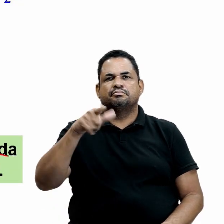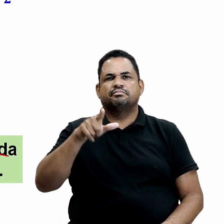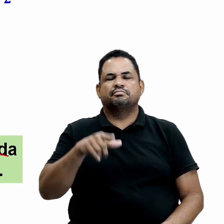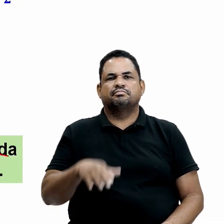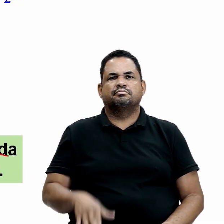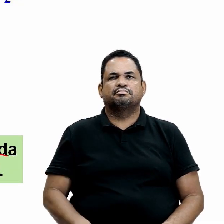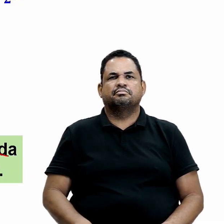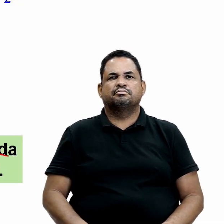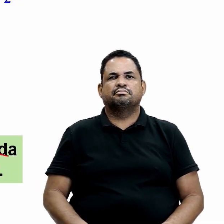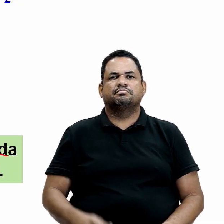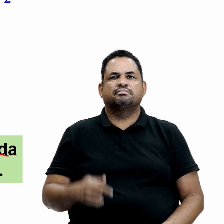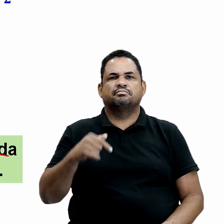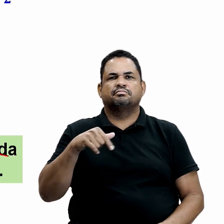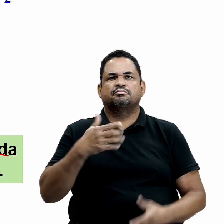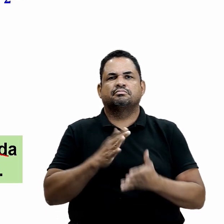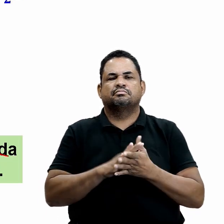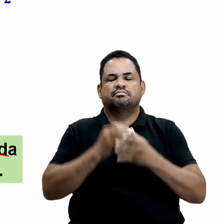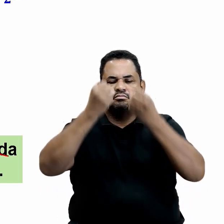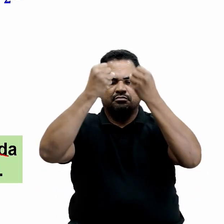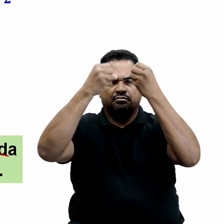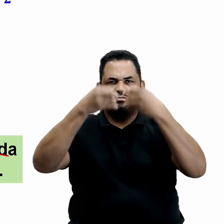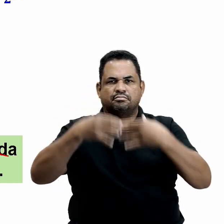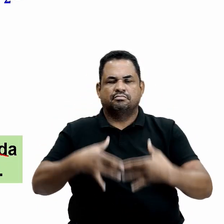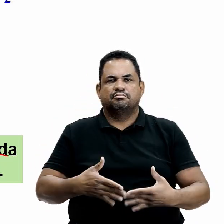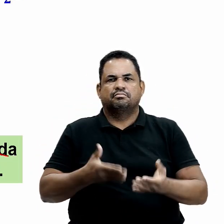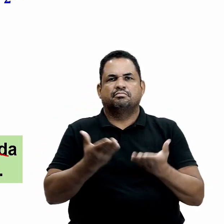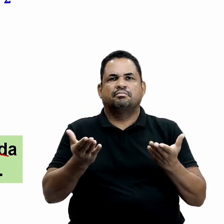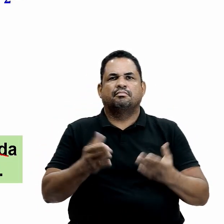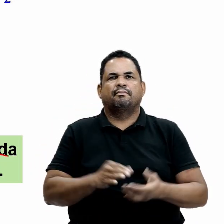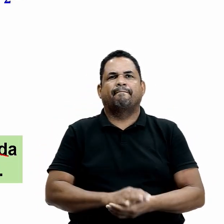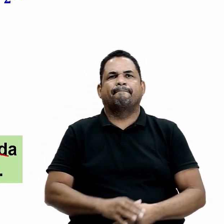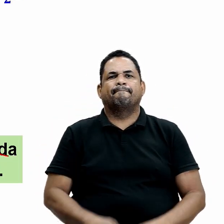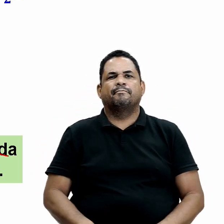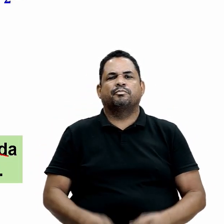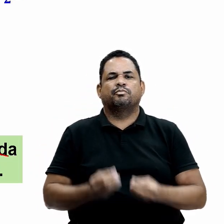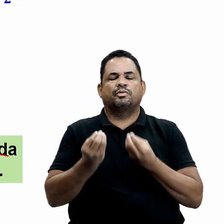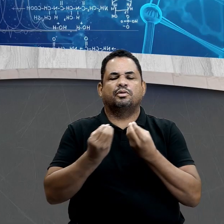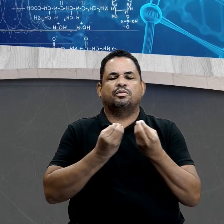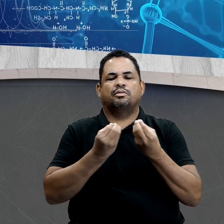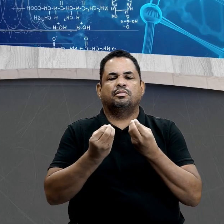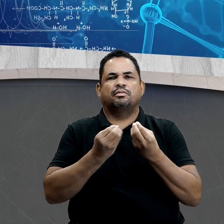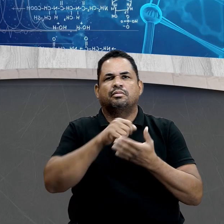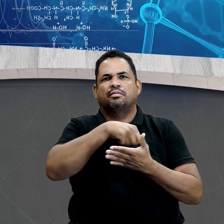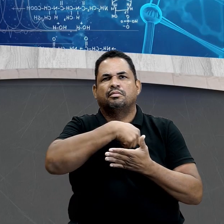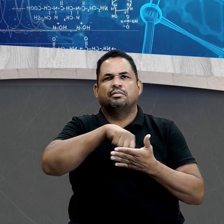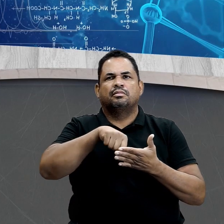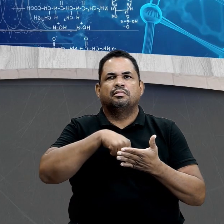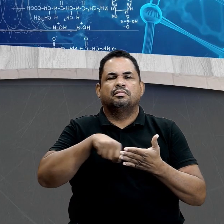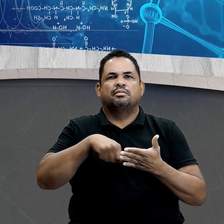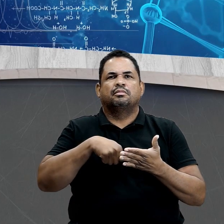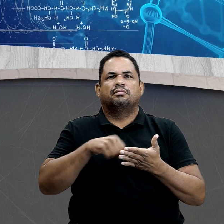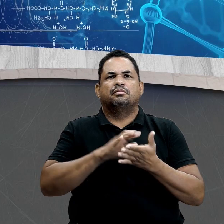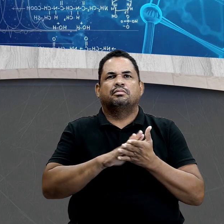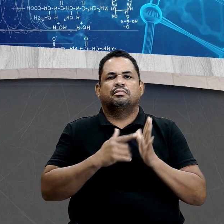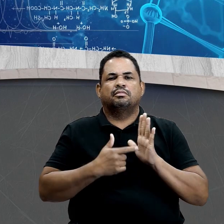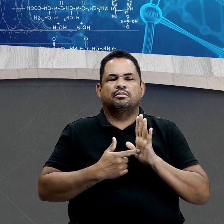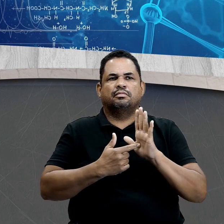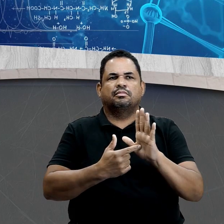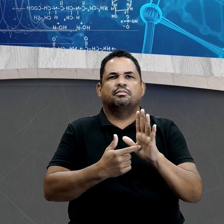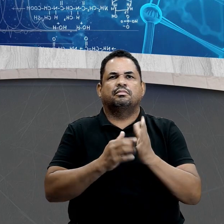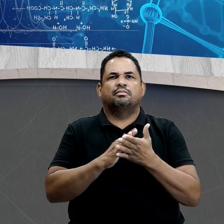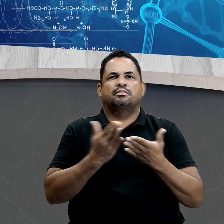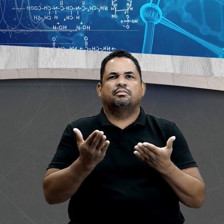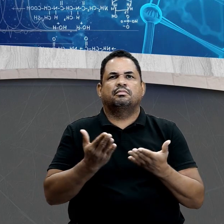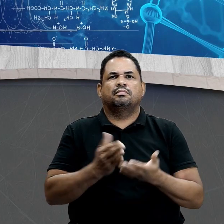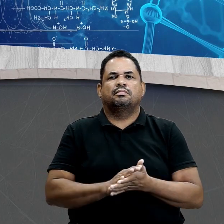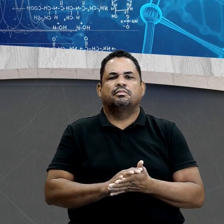aqui para abordar sobre a maneira de escrever ou de representar